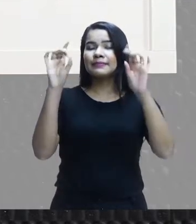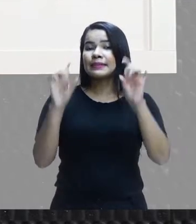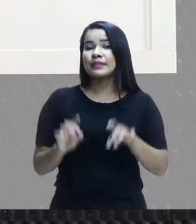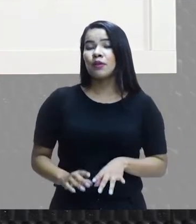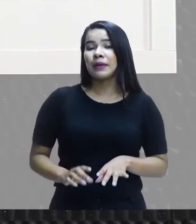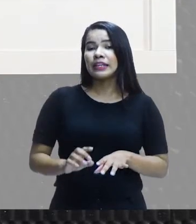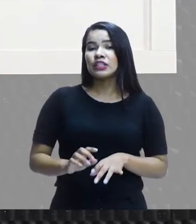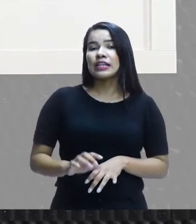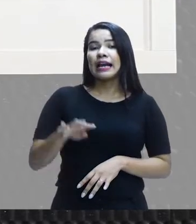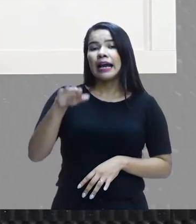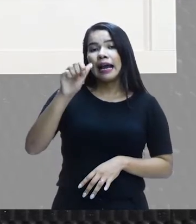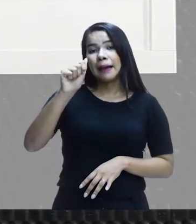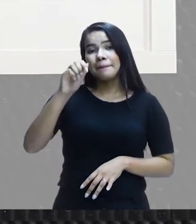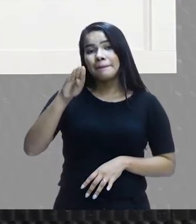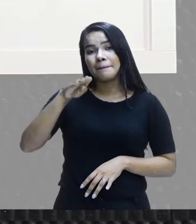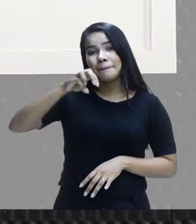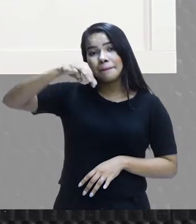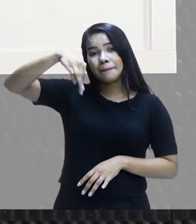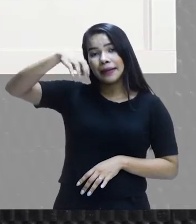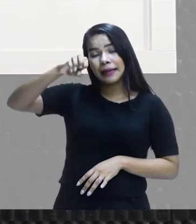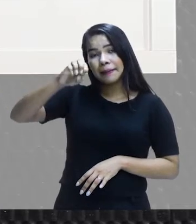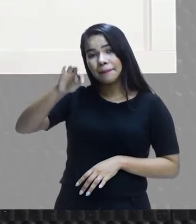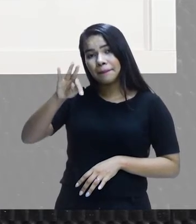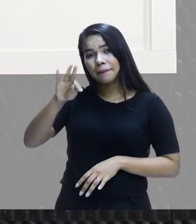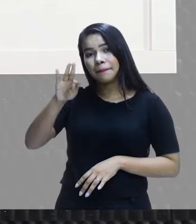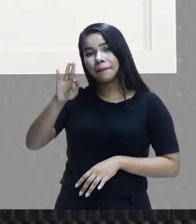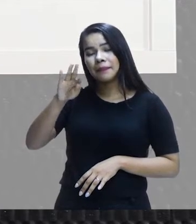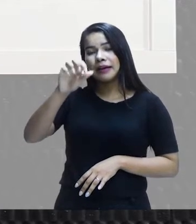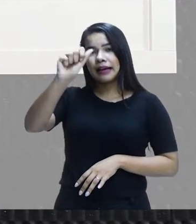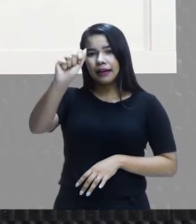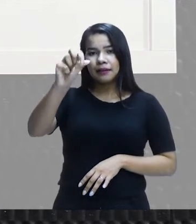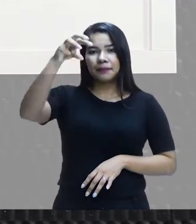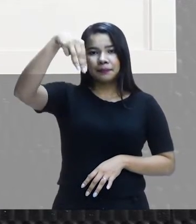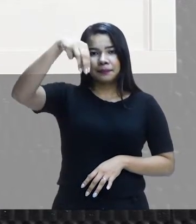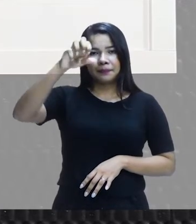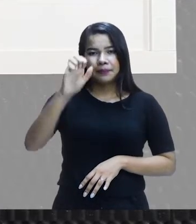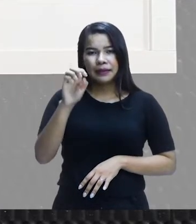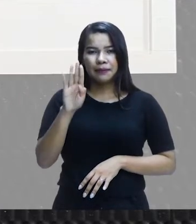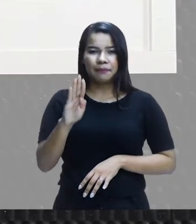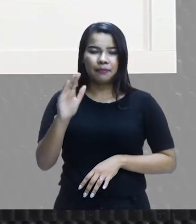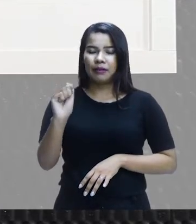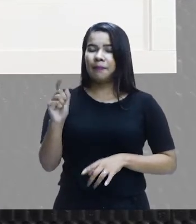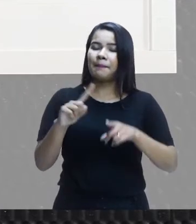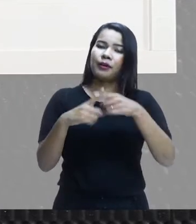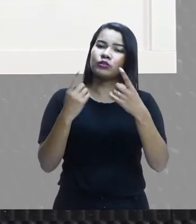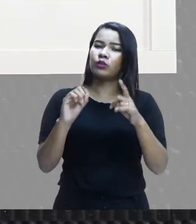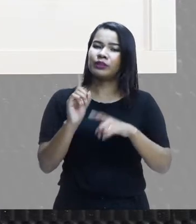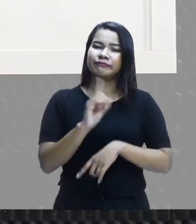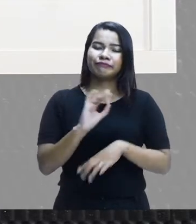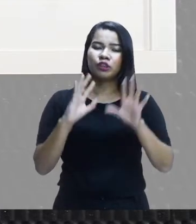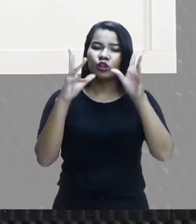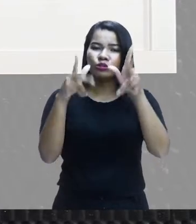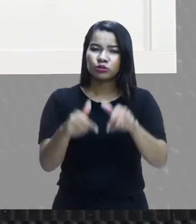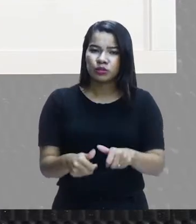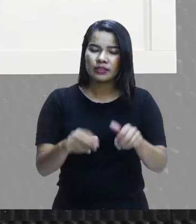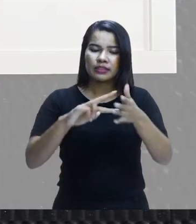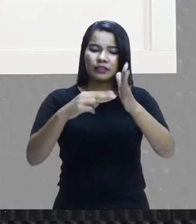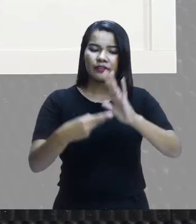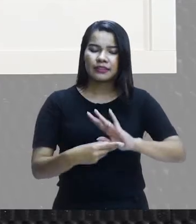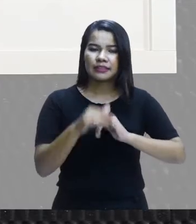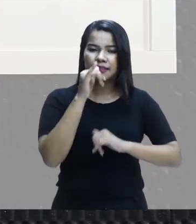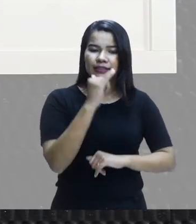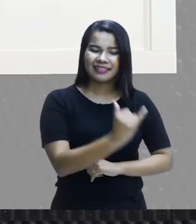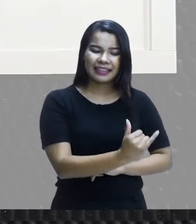podem ser considerados organismos parasitas, mas nem todo protozoário parasita significa dizer, obviamente, tá ok, que ele é causador